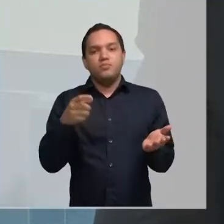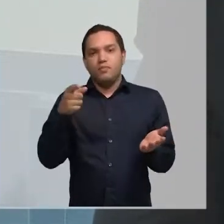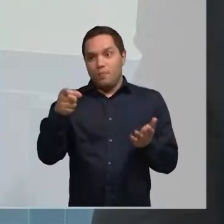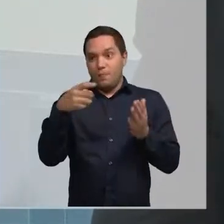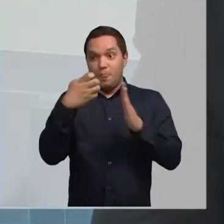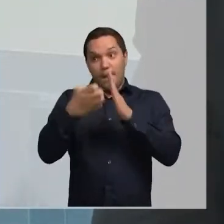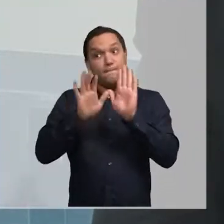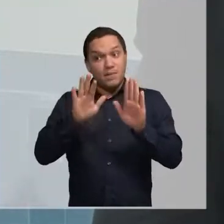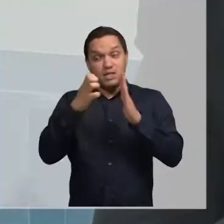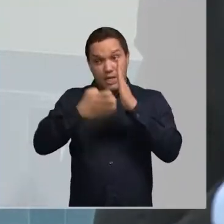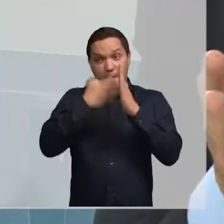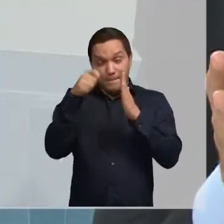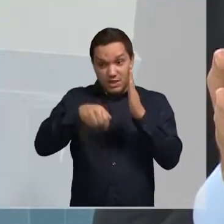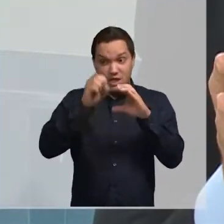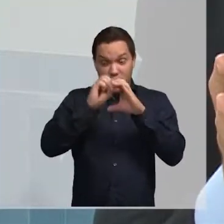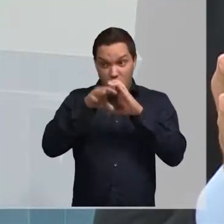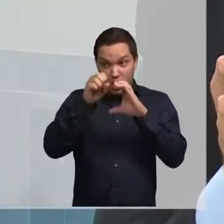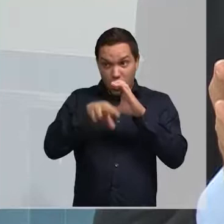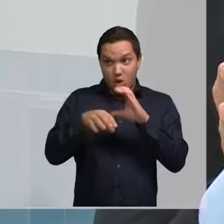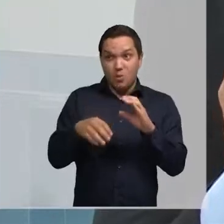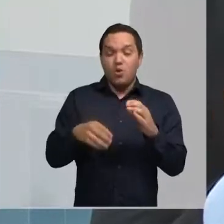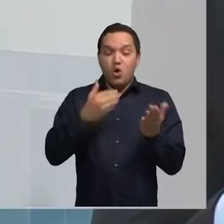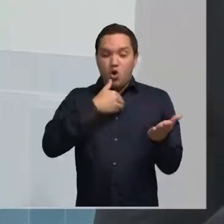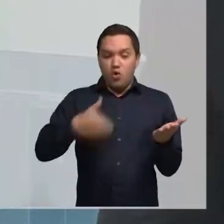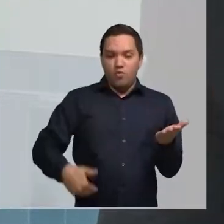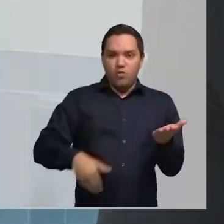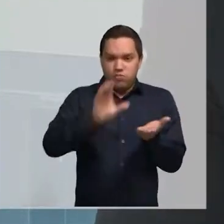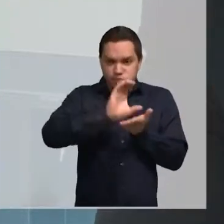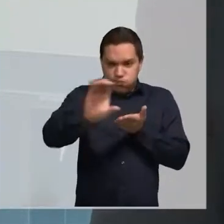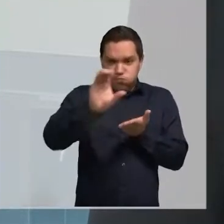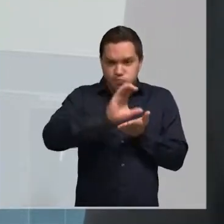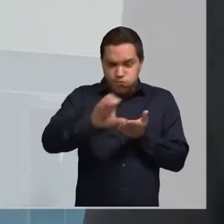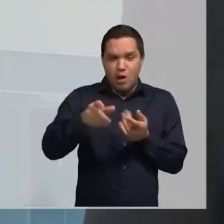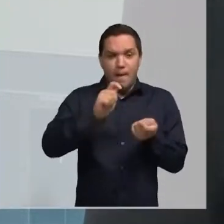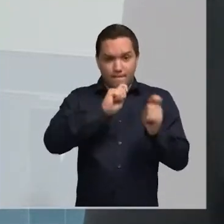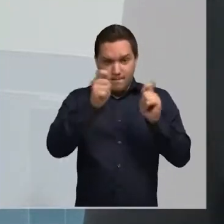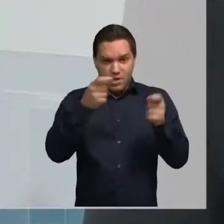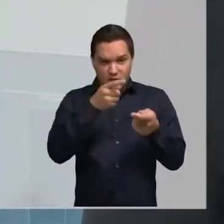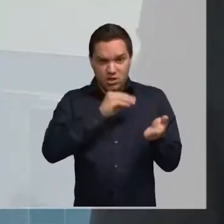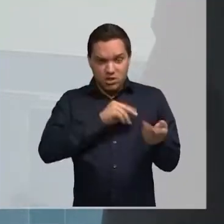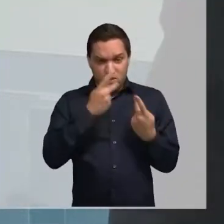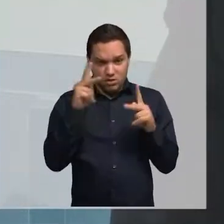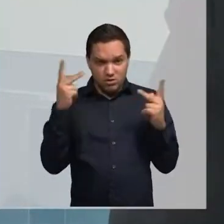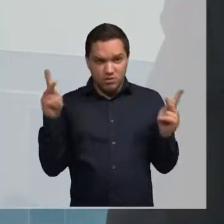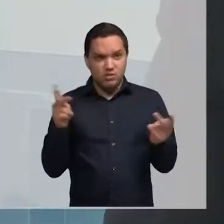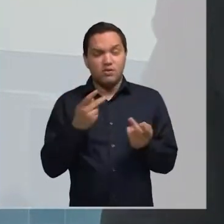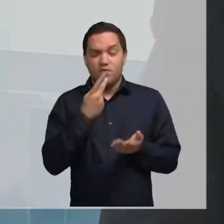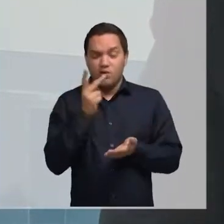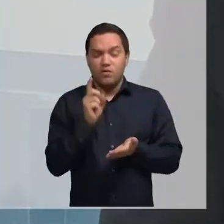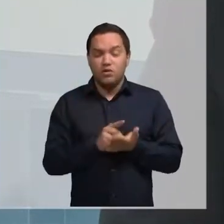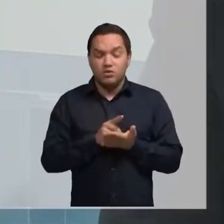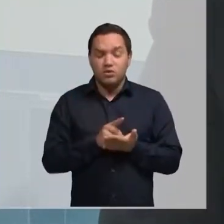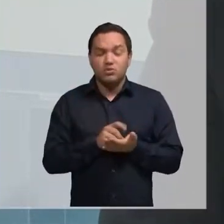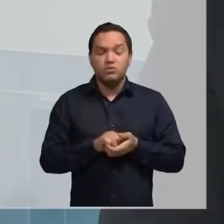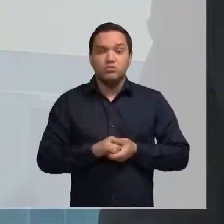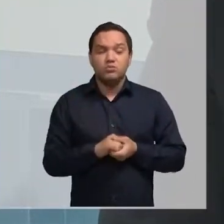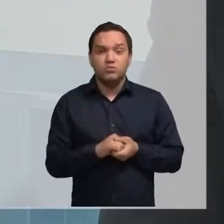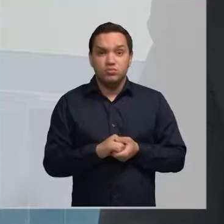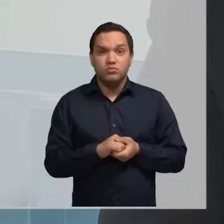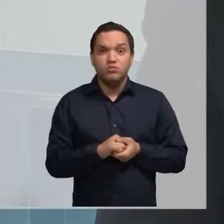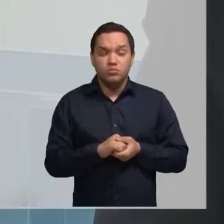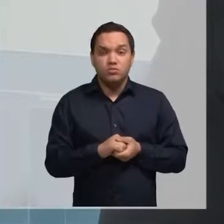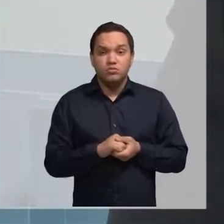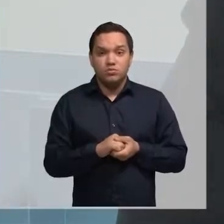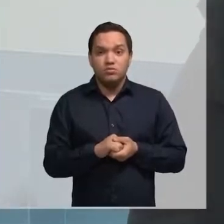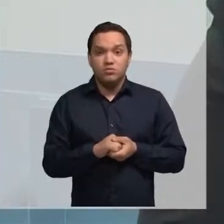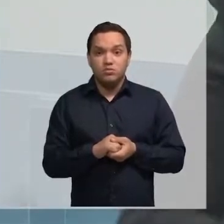aqui recebe bilhões do governo de dinheiro público e mantém vocês. Né? Ele disse verdades que